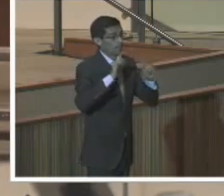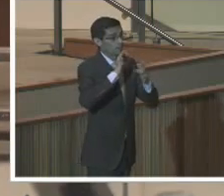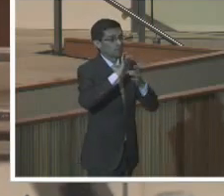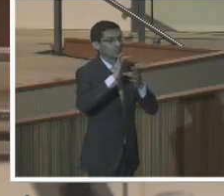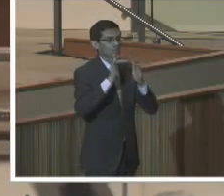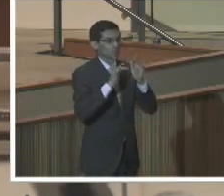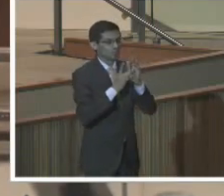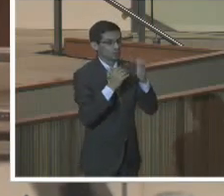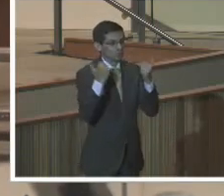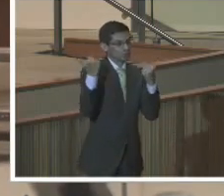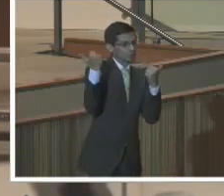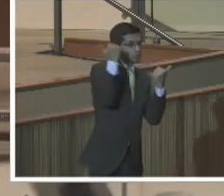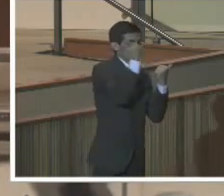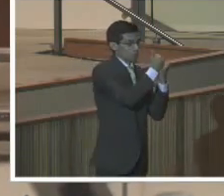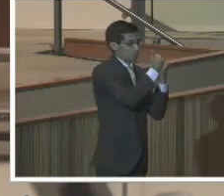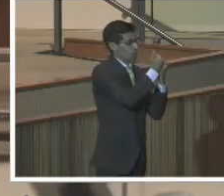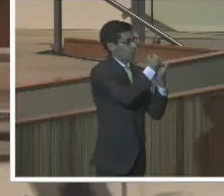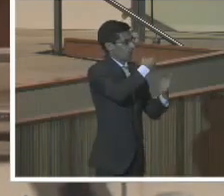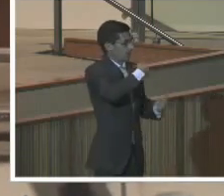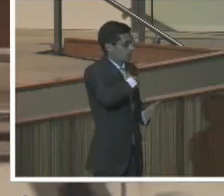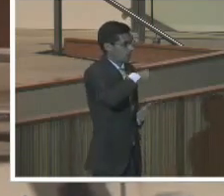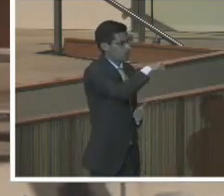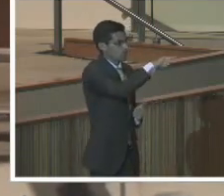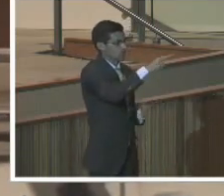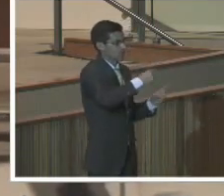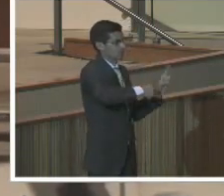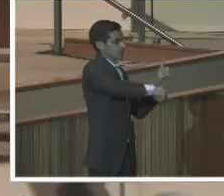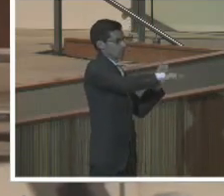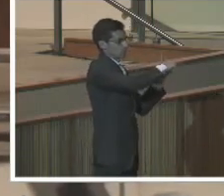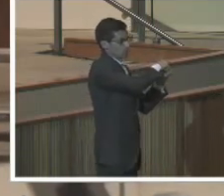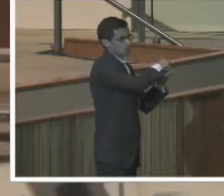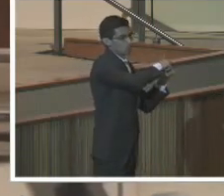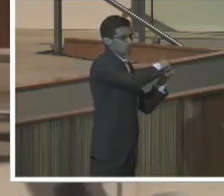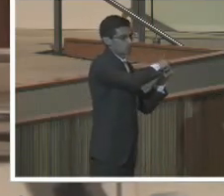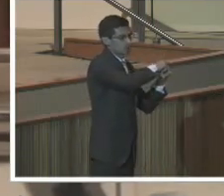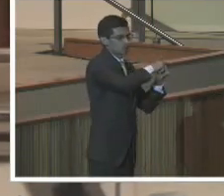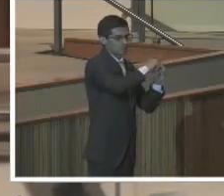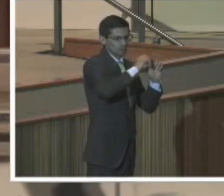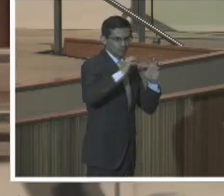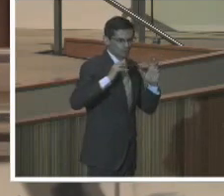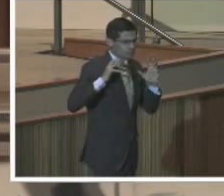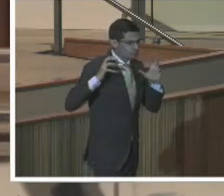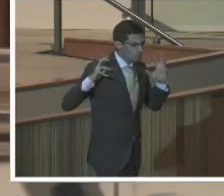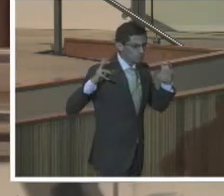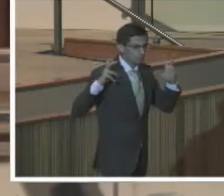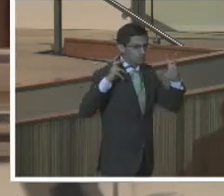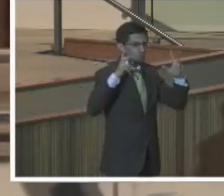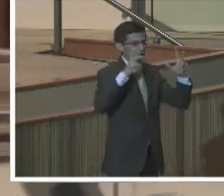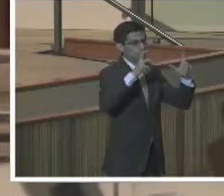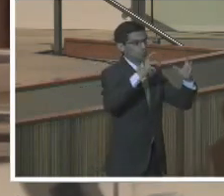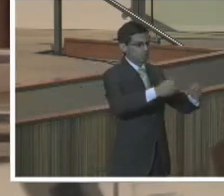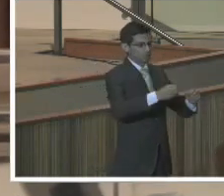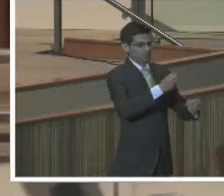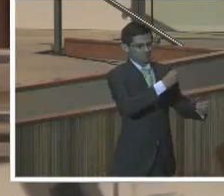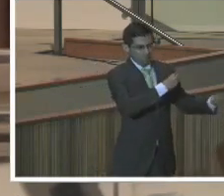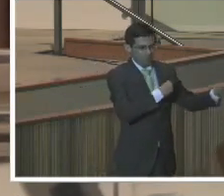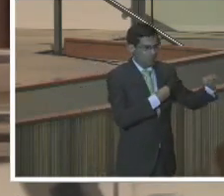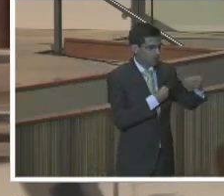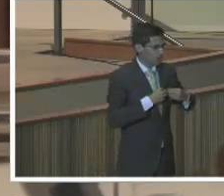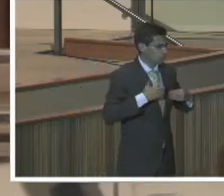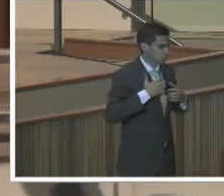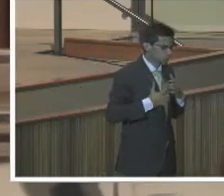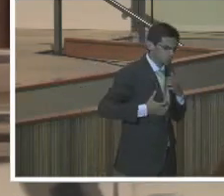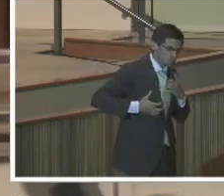tornou maldito por nós. Toda maldição que foi lançada